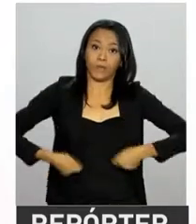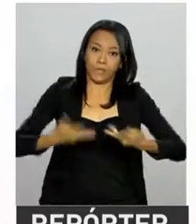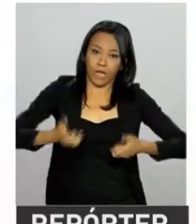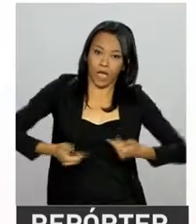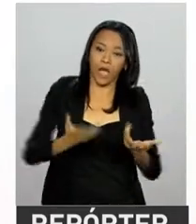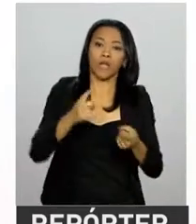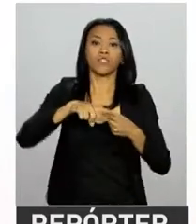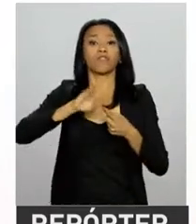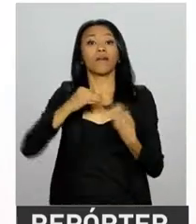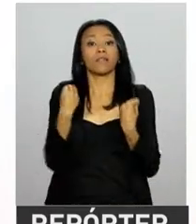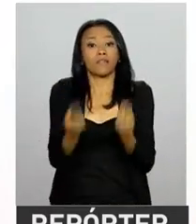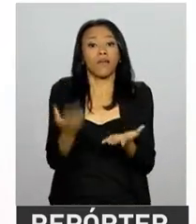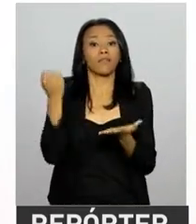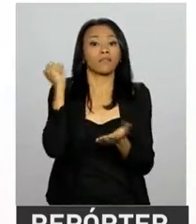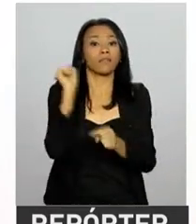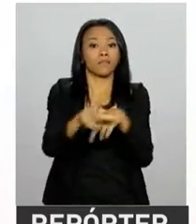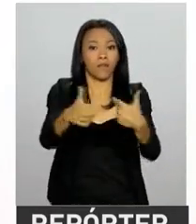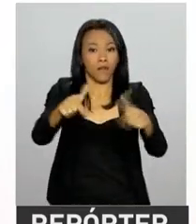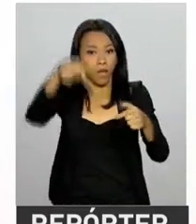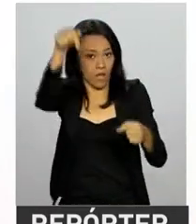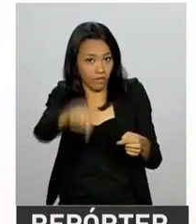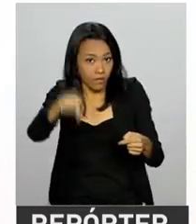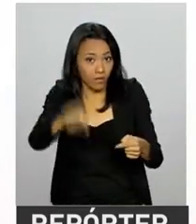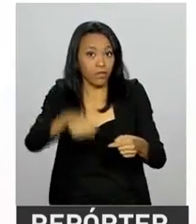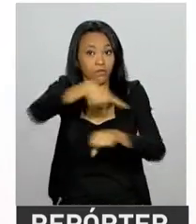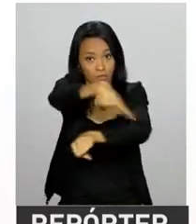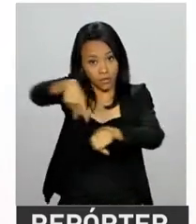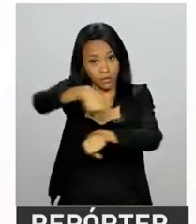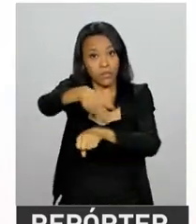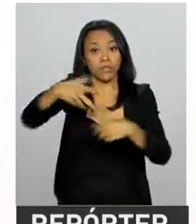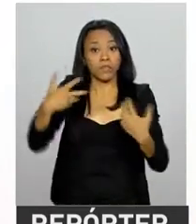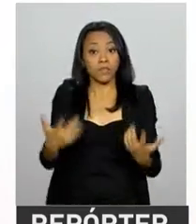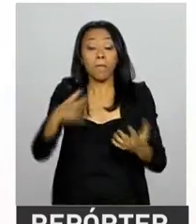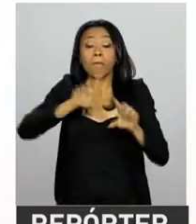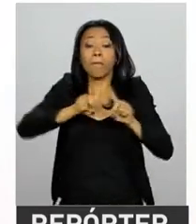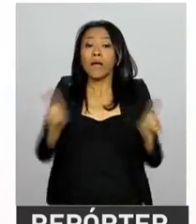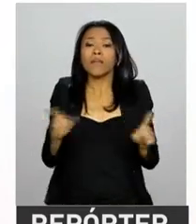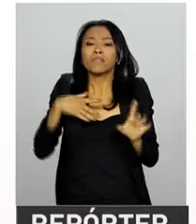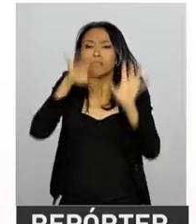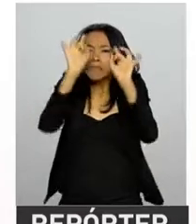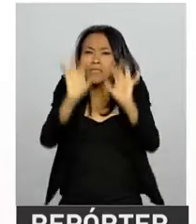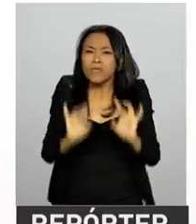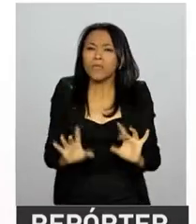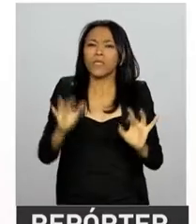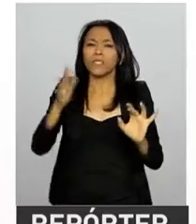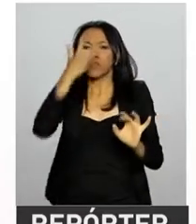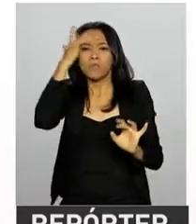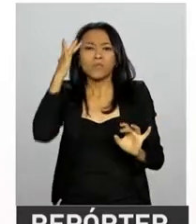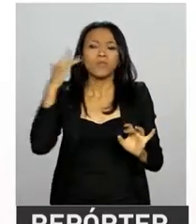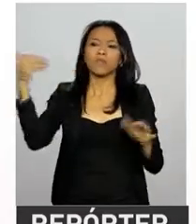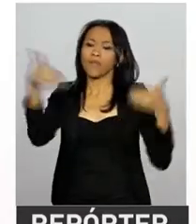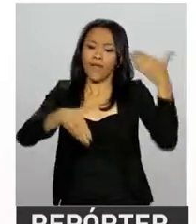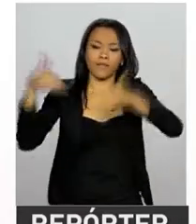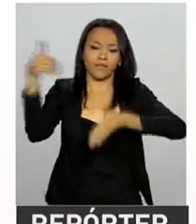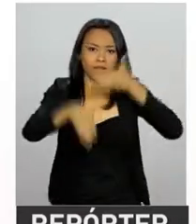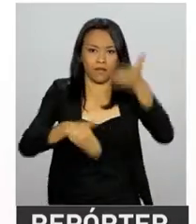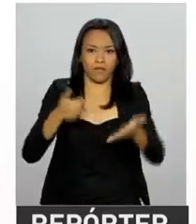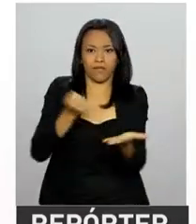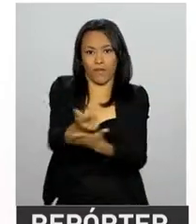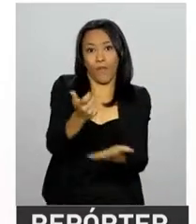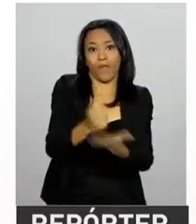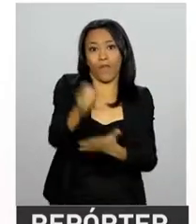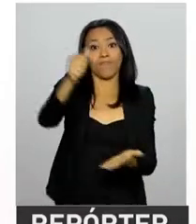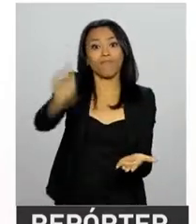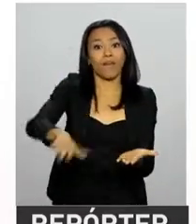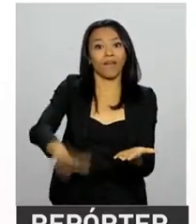empregos e oportunidades geração de riqueza no país mas especialmente mais acesso à população porque quando compramos mais barato